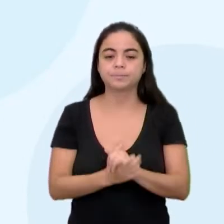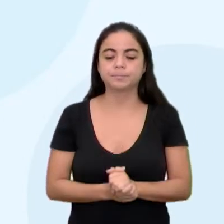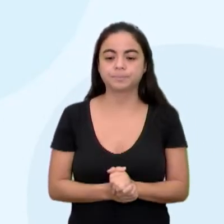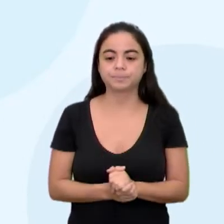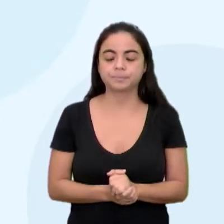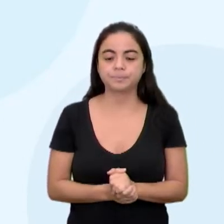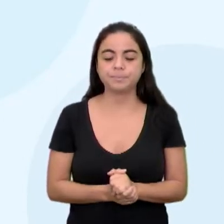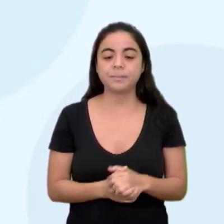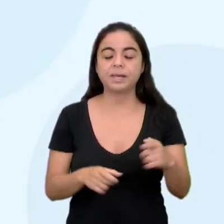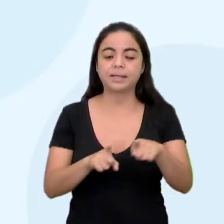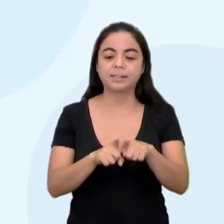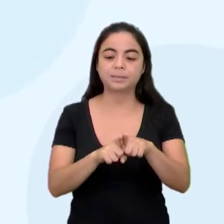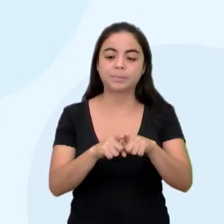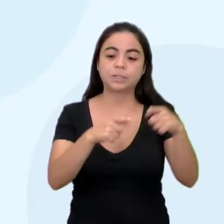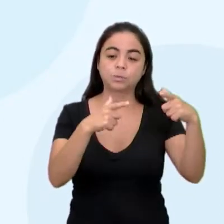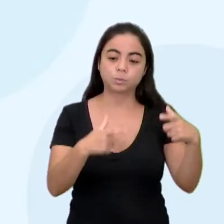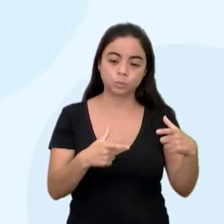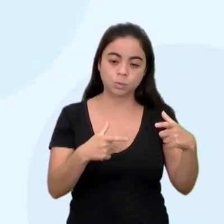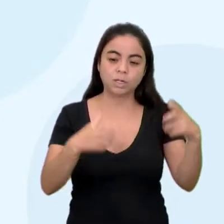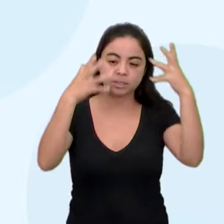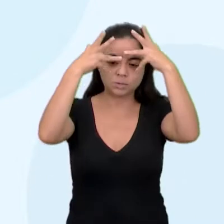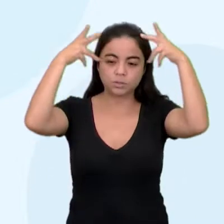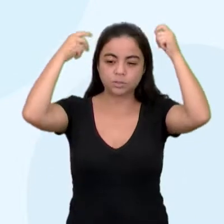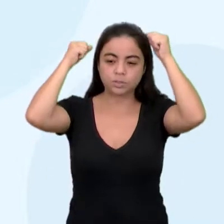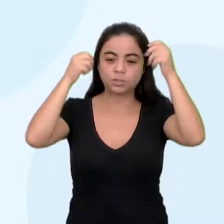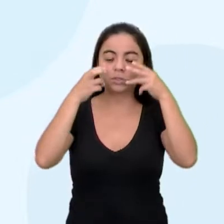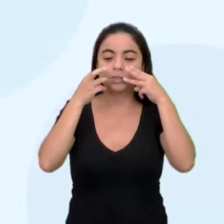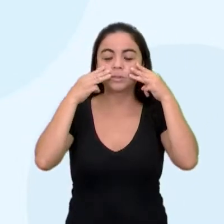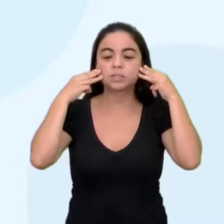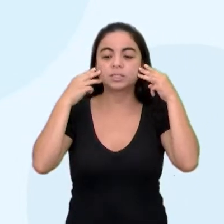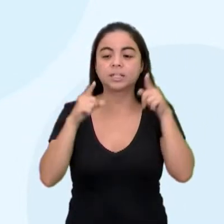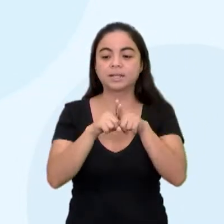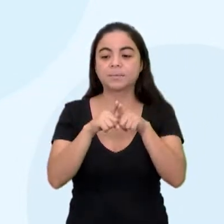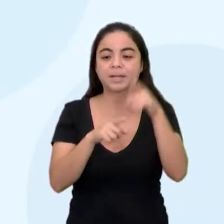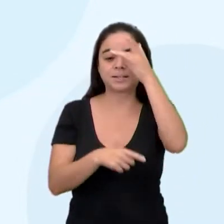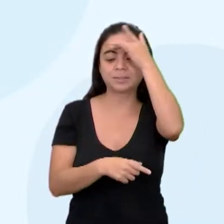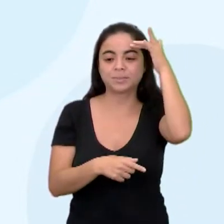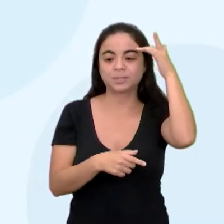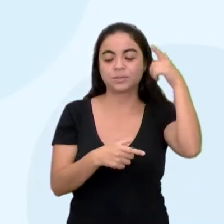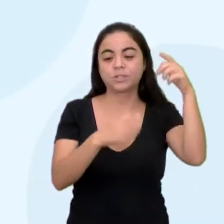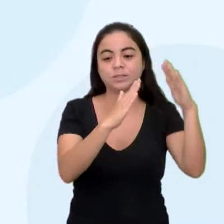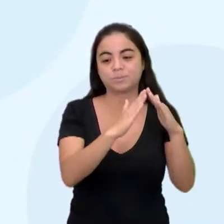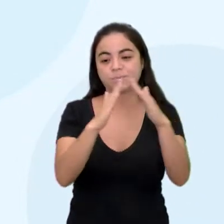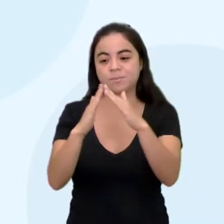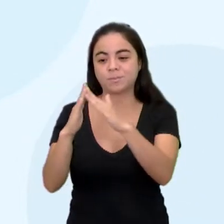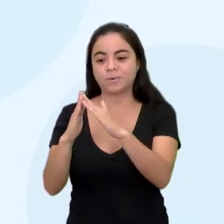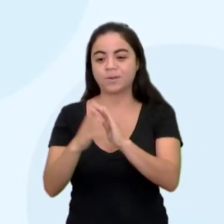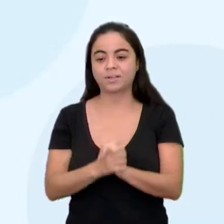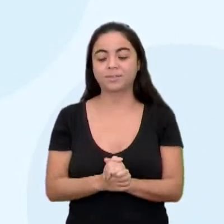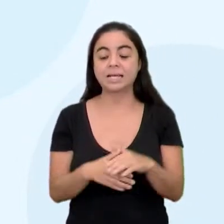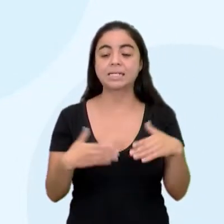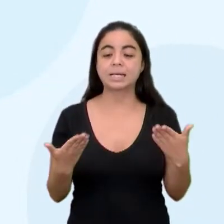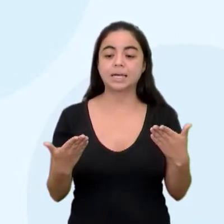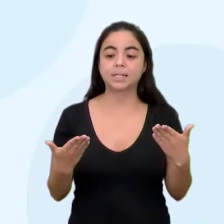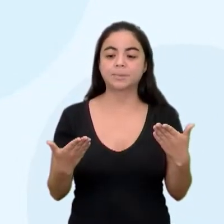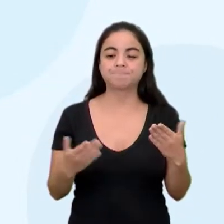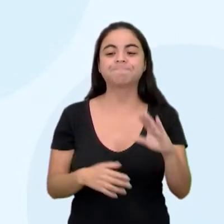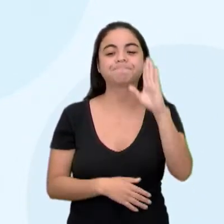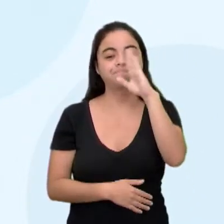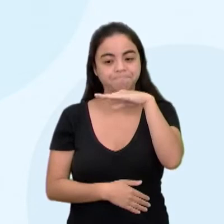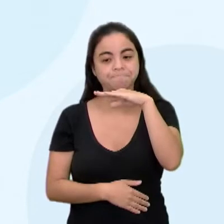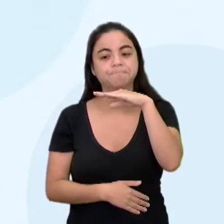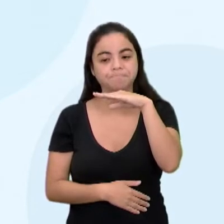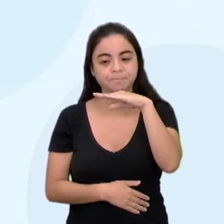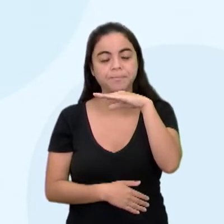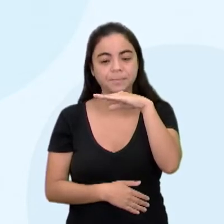os locais ali, né, tanto os indígenas quanto as pessoas que moram próximos, sendo afetados por isso. E o que pior, foi